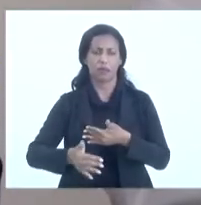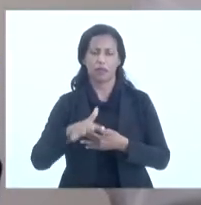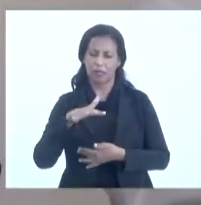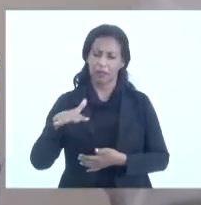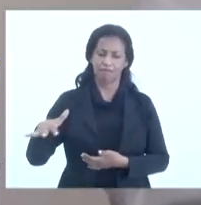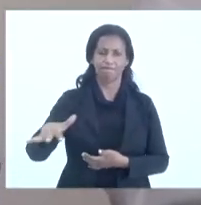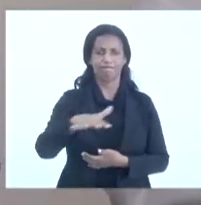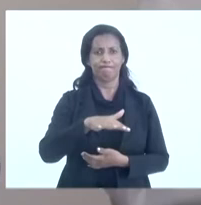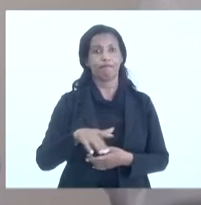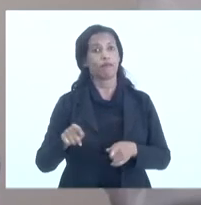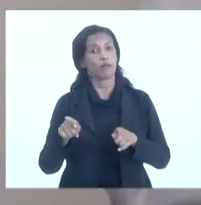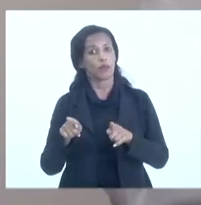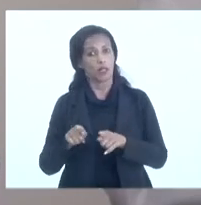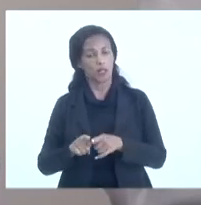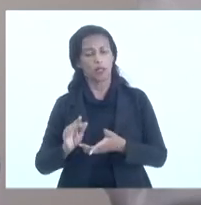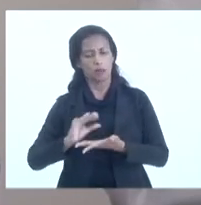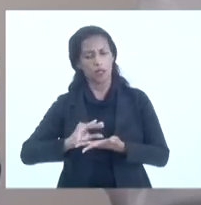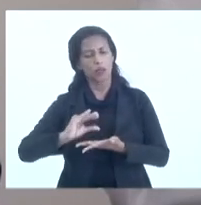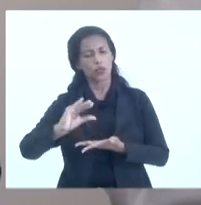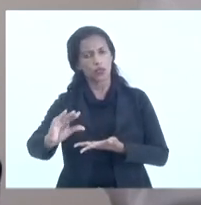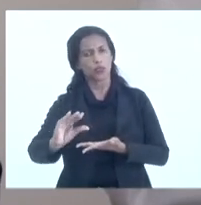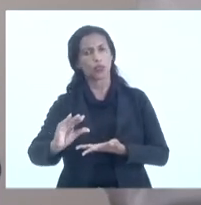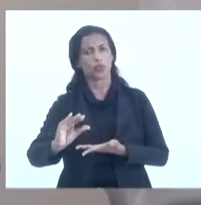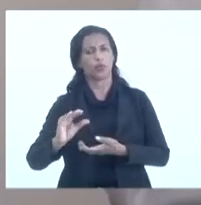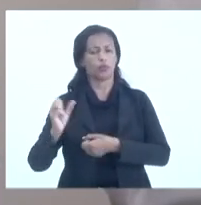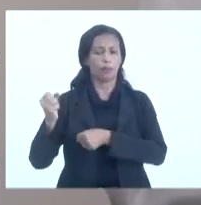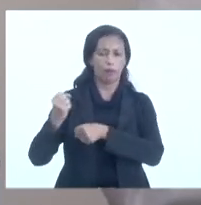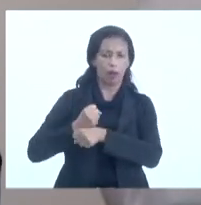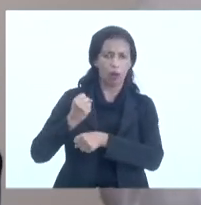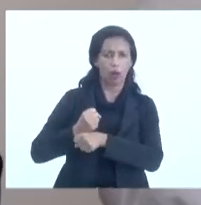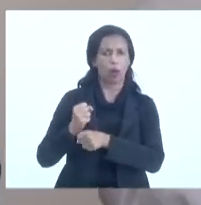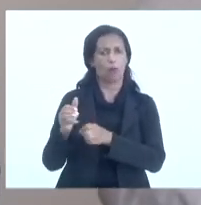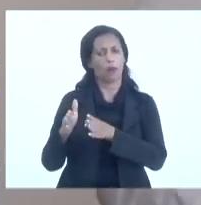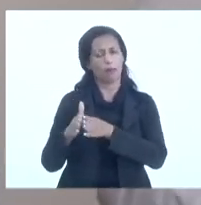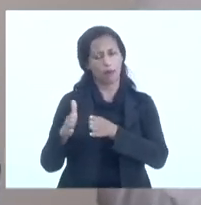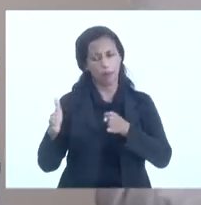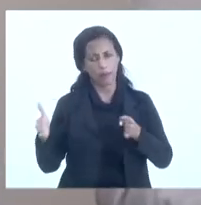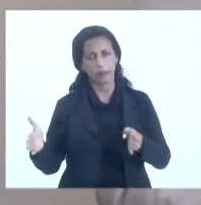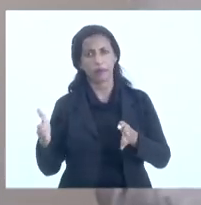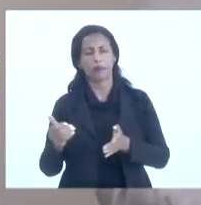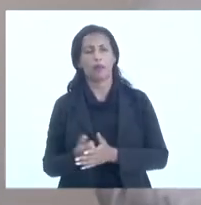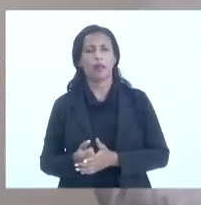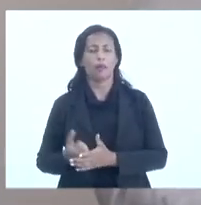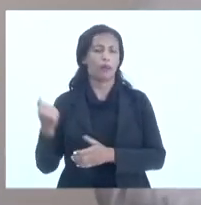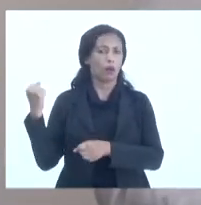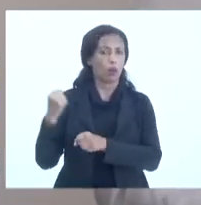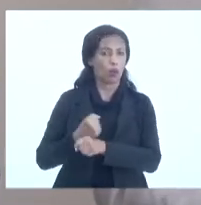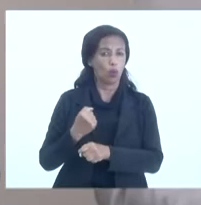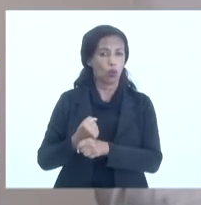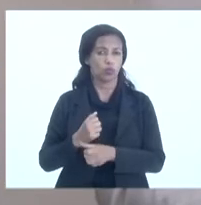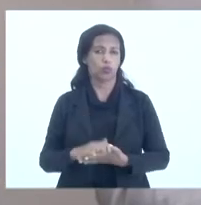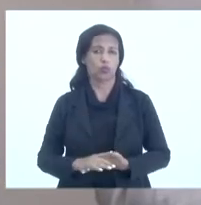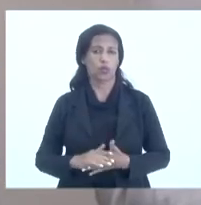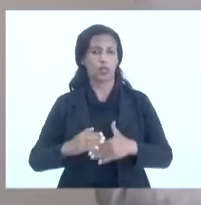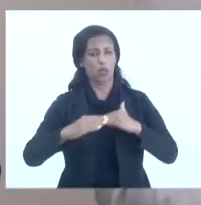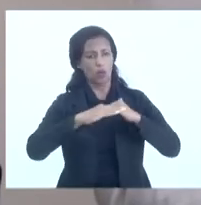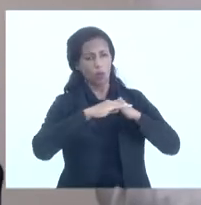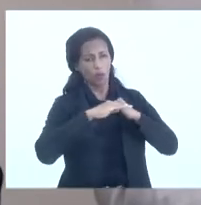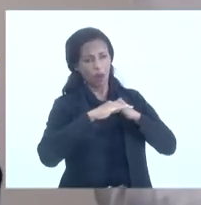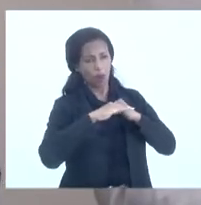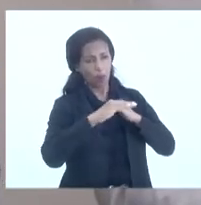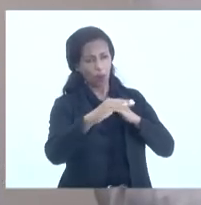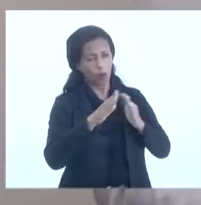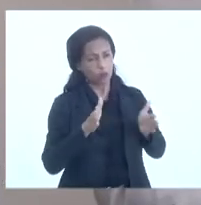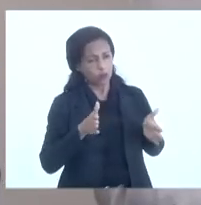e também disponibilizar recursos para reforma, para ampliação, para fazer, construir e pavimentar uma estrada,